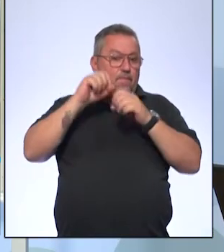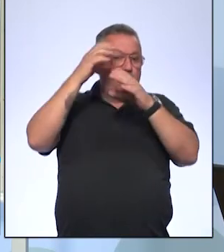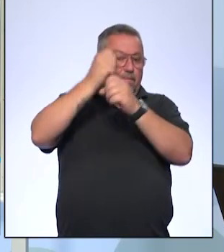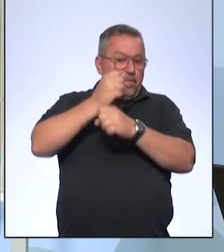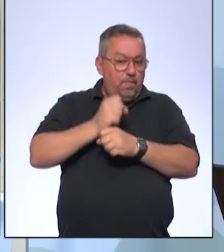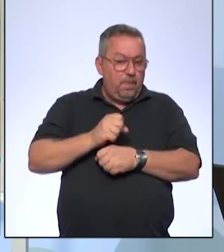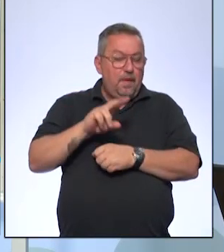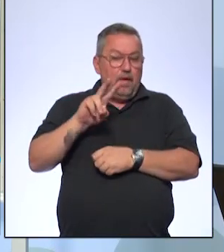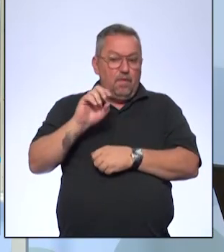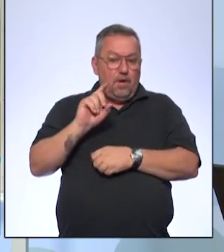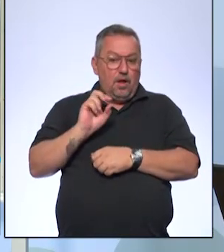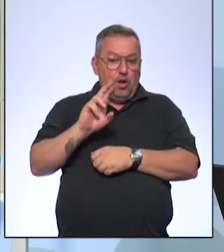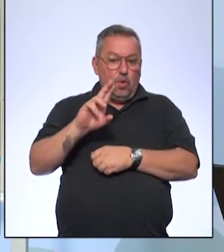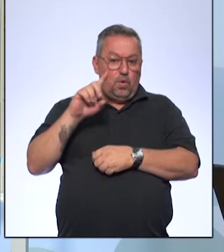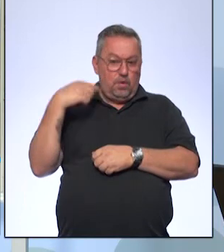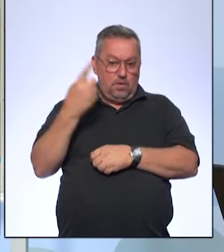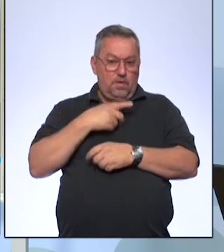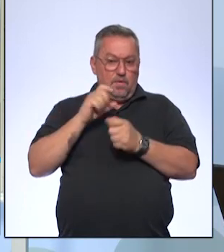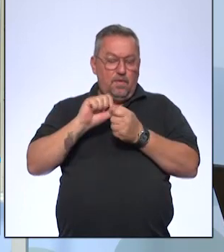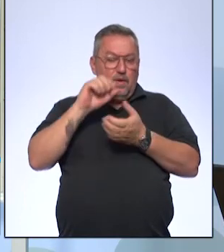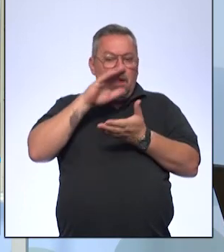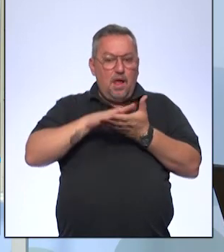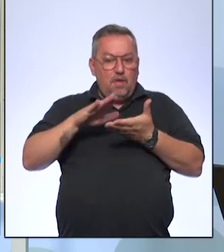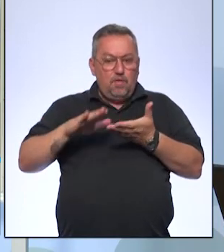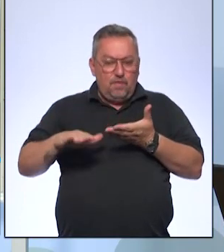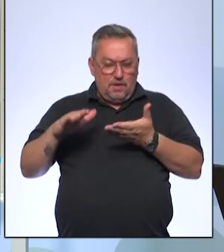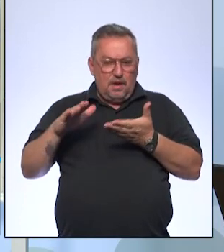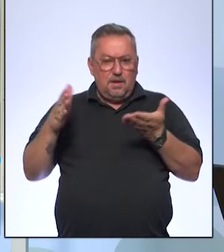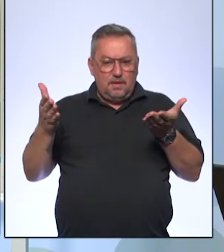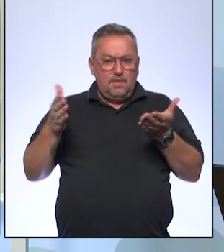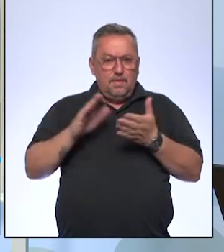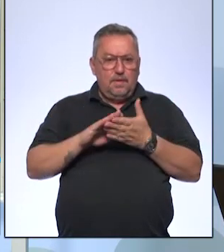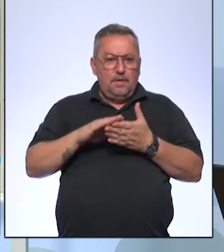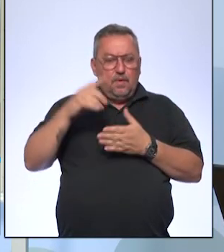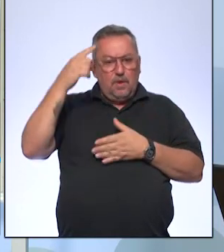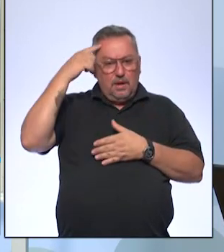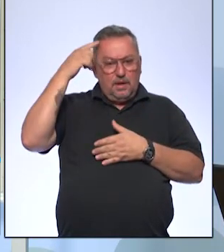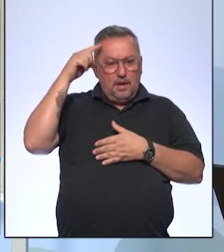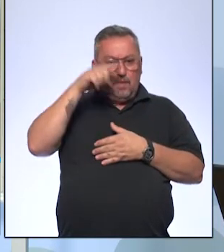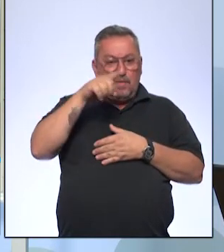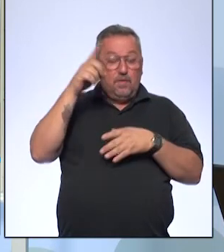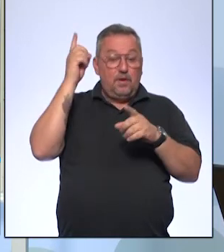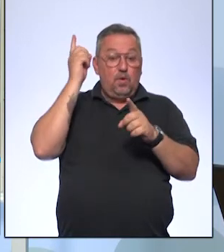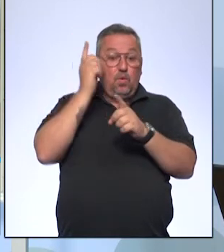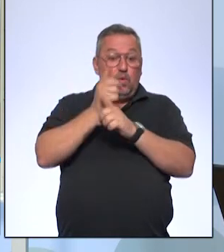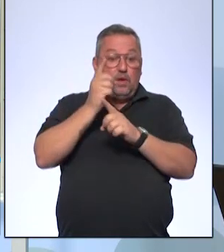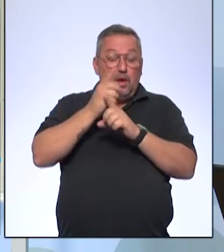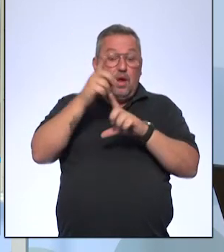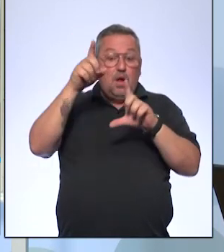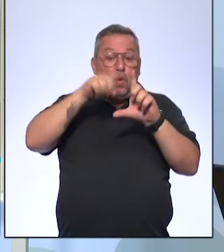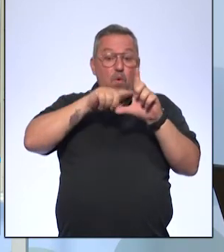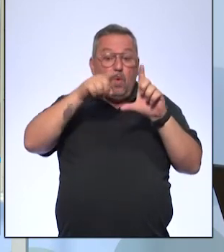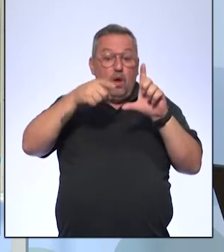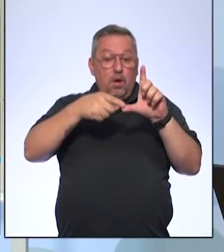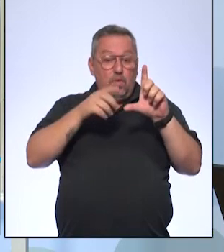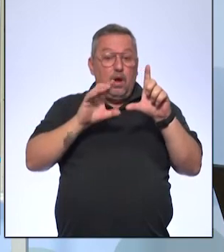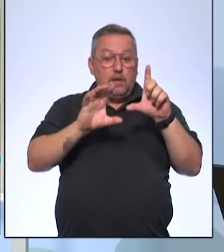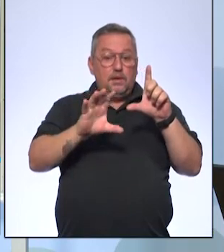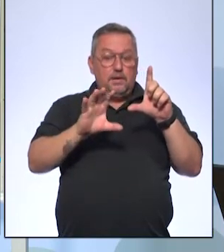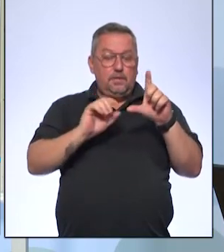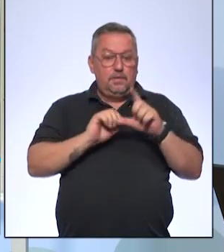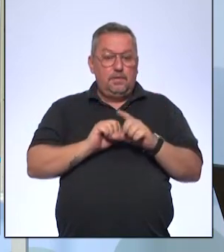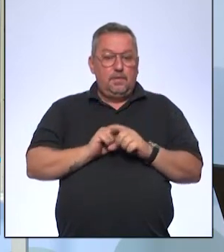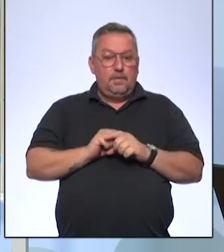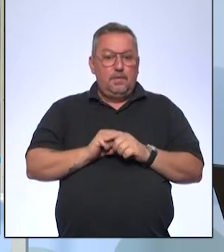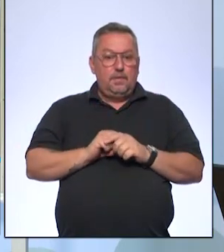esse valor, nós vamos fazer atividades relacionadas a isso. Então, a ideia para você achar um ângulo, basicamente, é essa. Então,